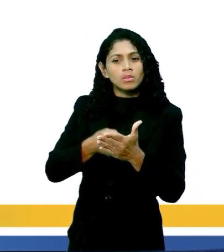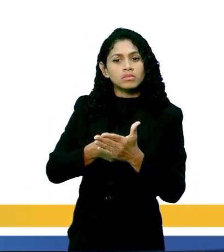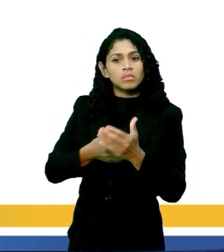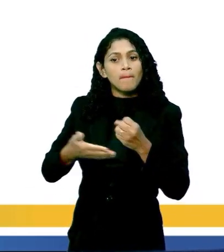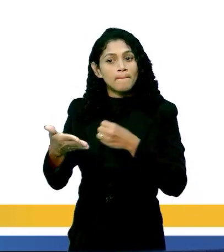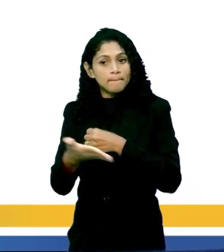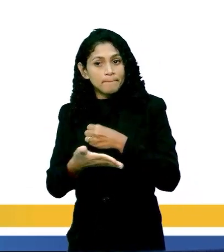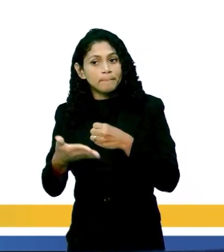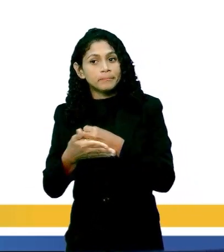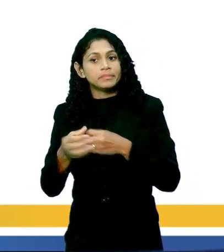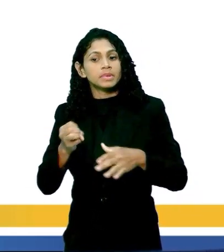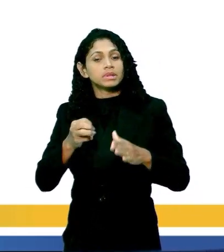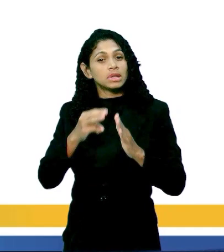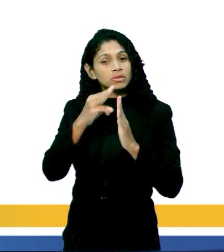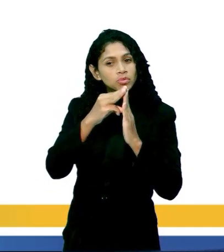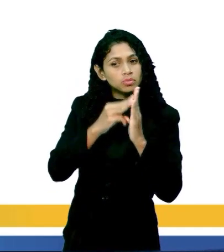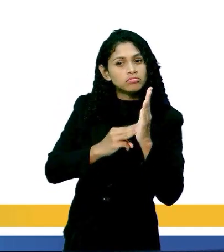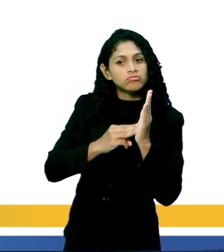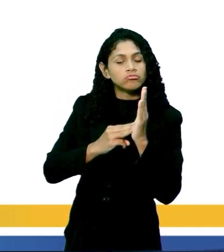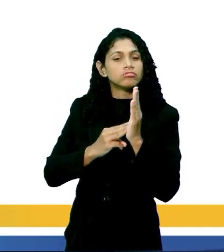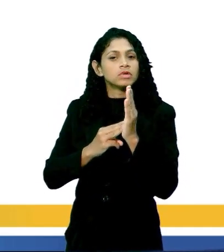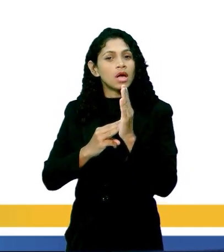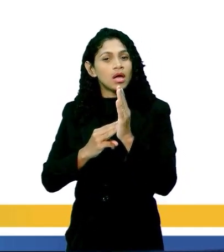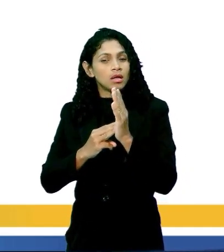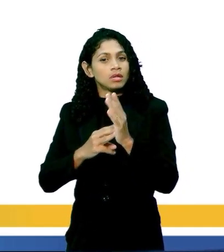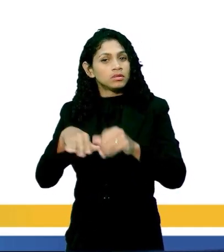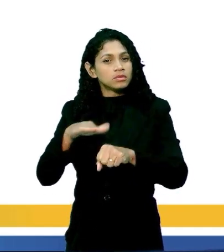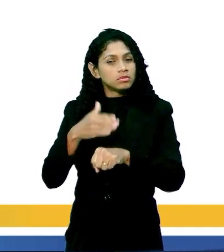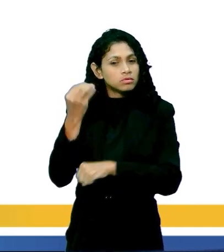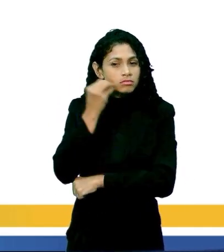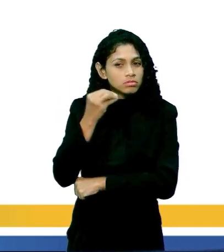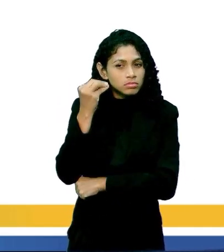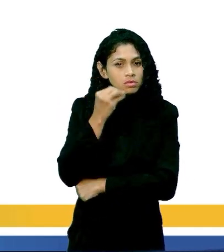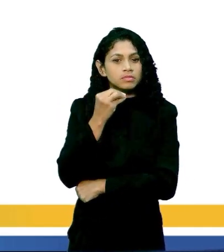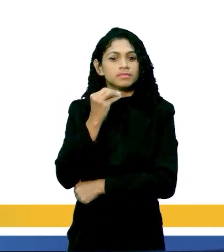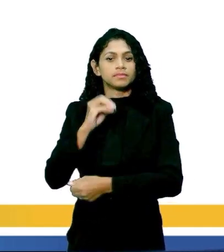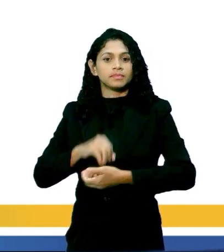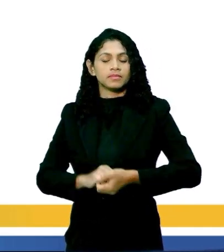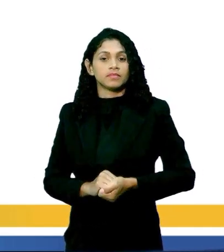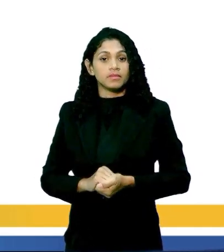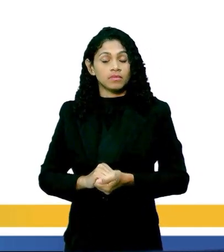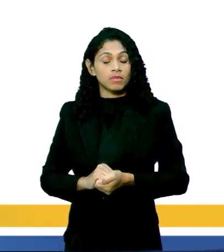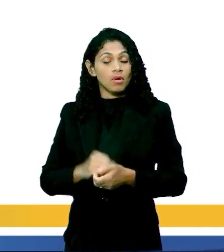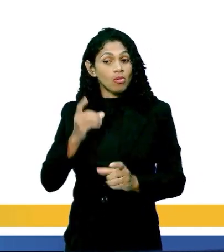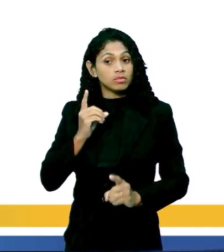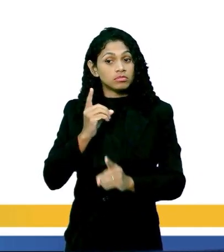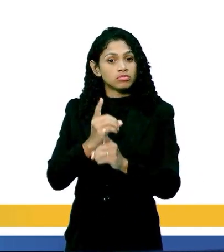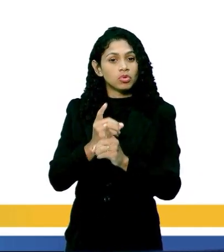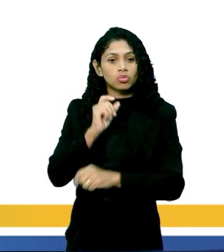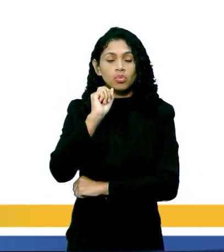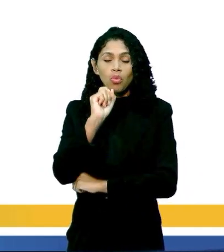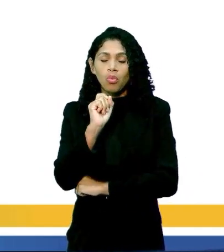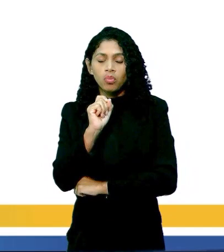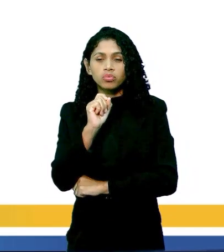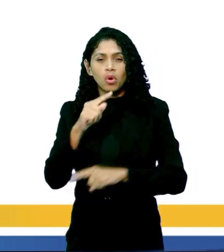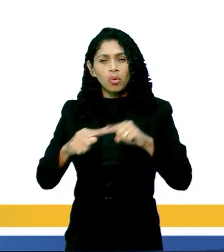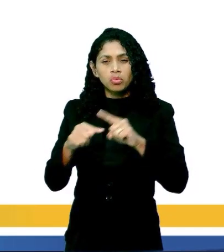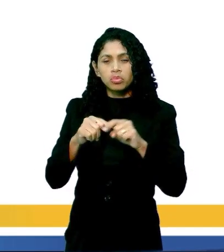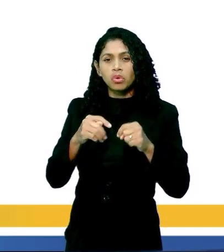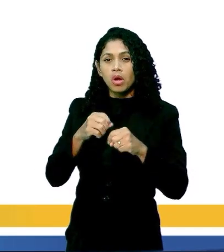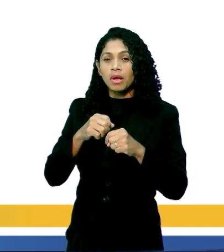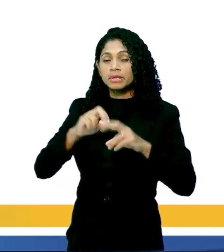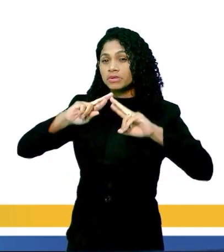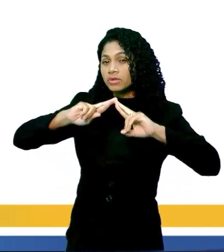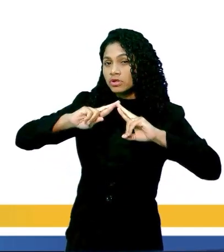em 1604, foi possível comprovar que o corpos de massas diferentes, abandonados de uma mesma altura, chega ao